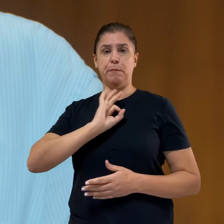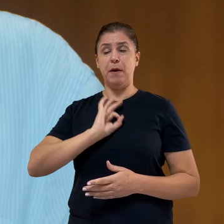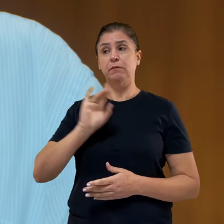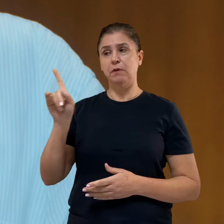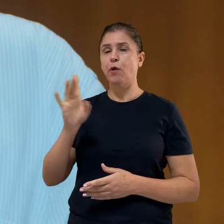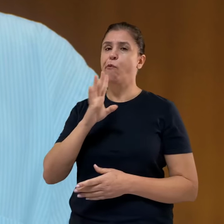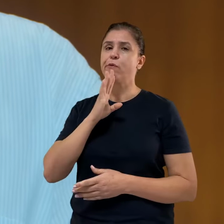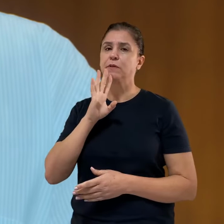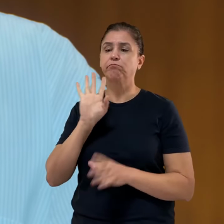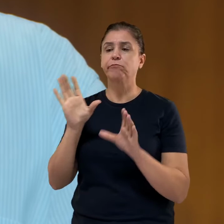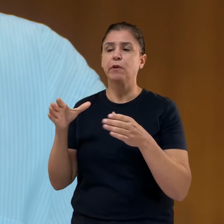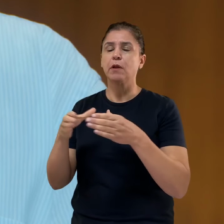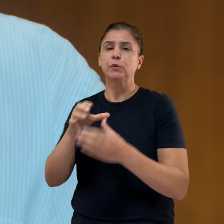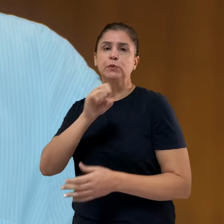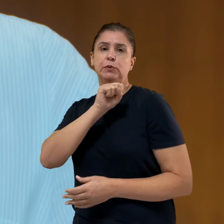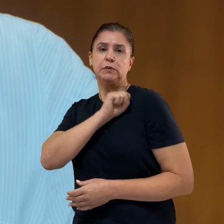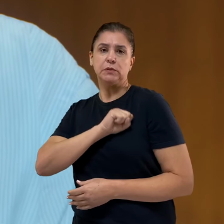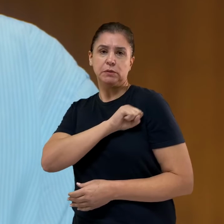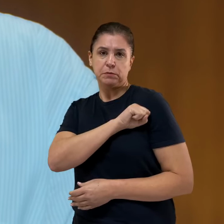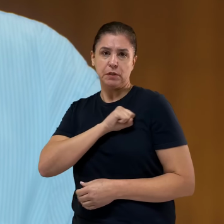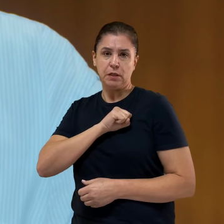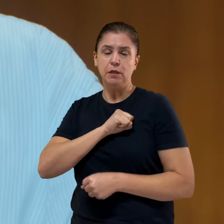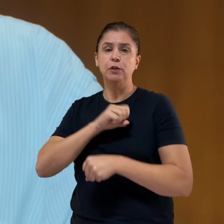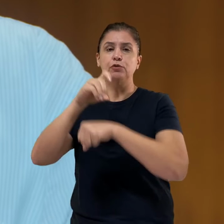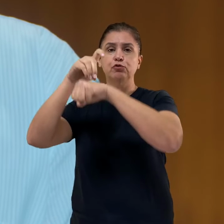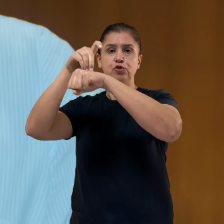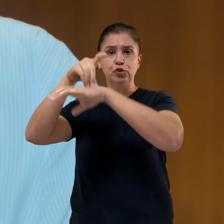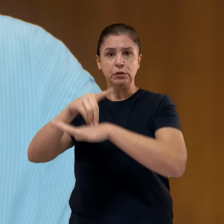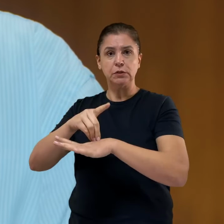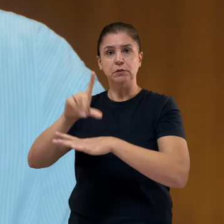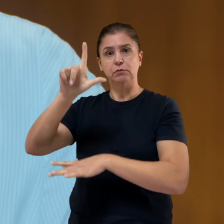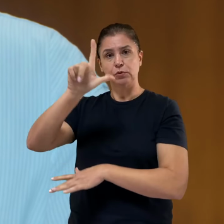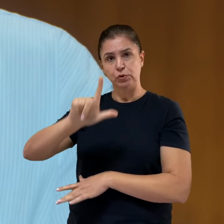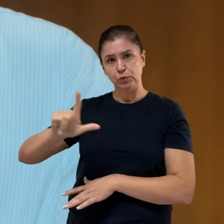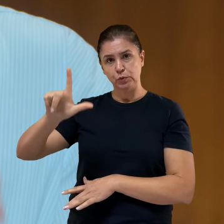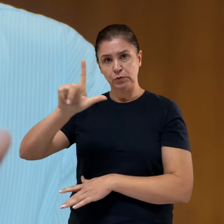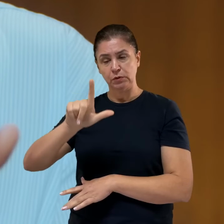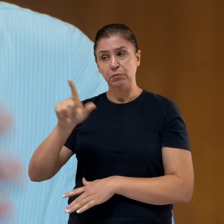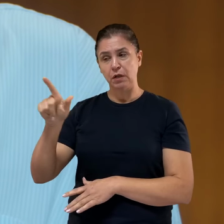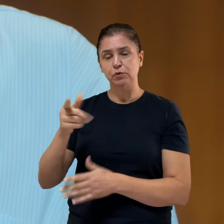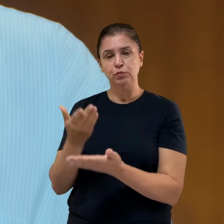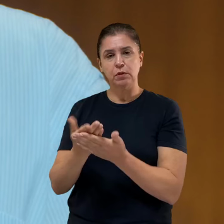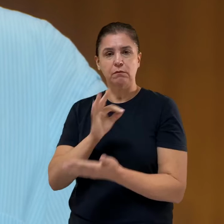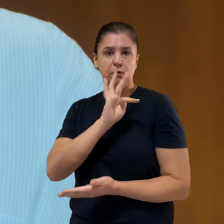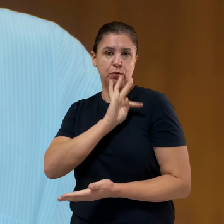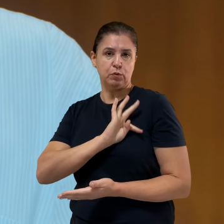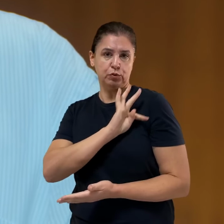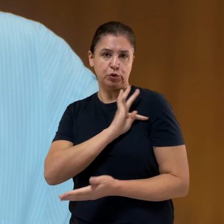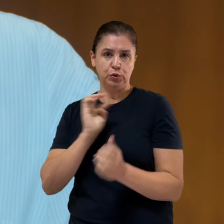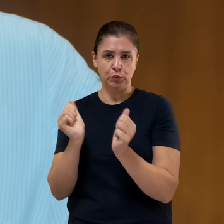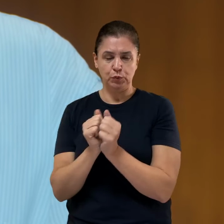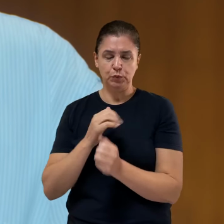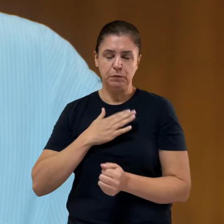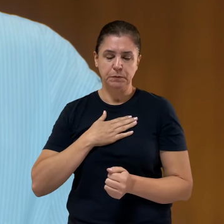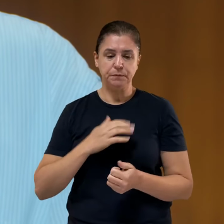do seminário de Diocesano de Londrina, pois eles faziam teologia lá.